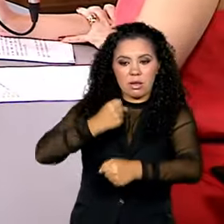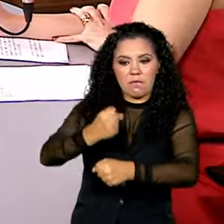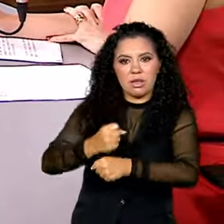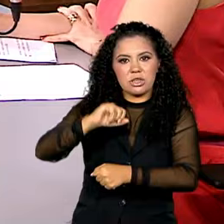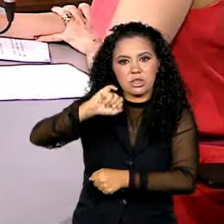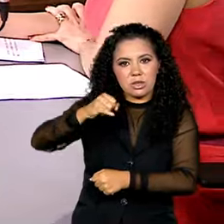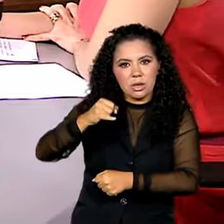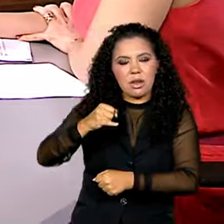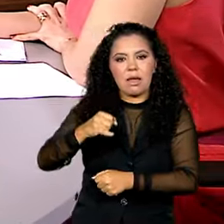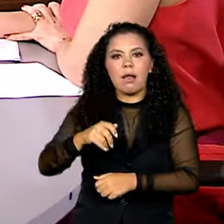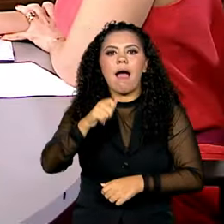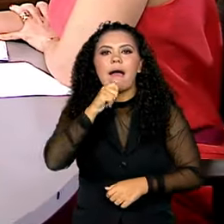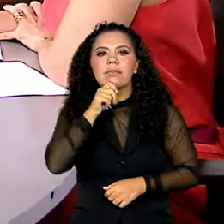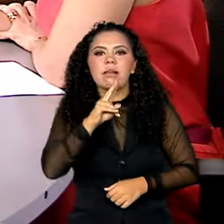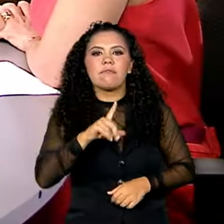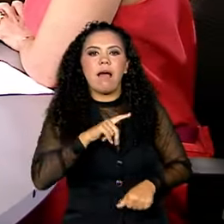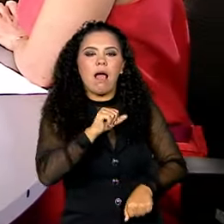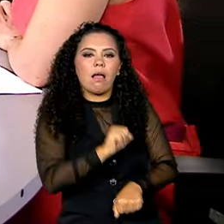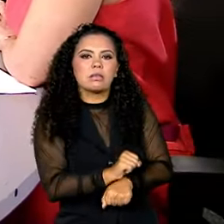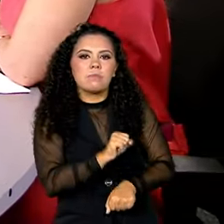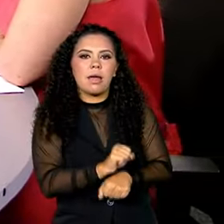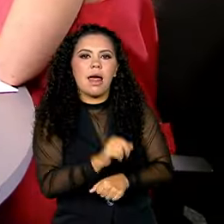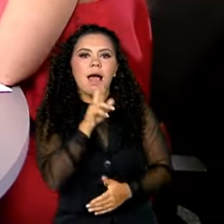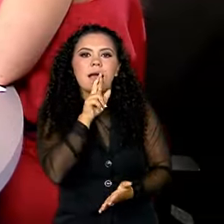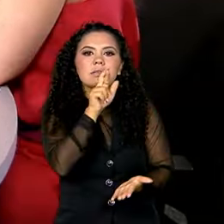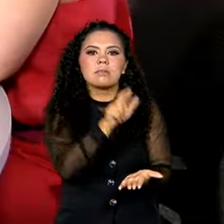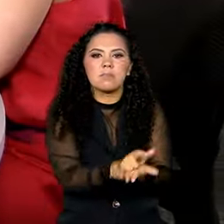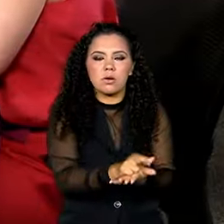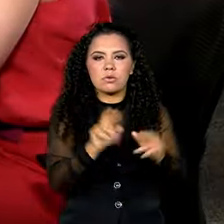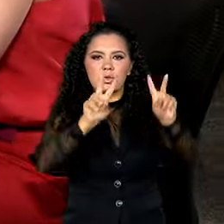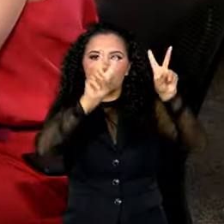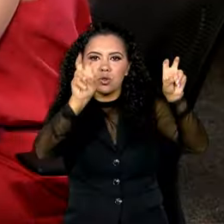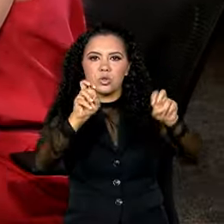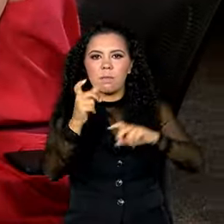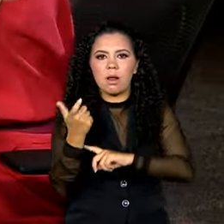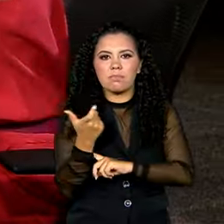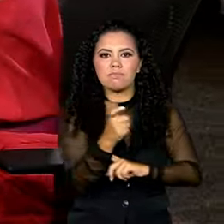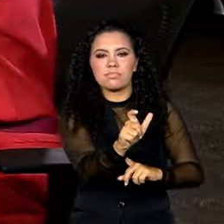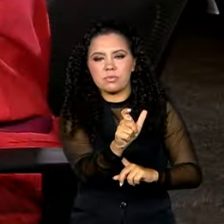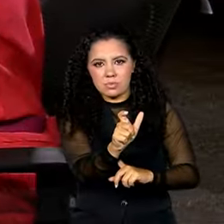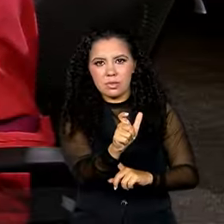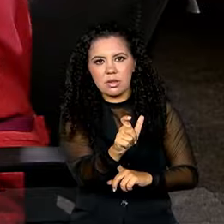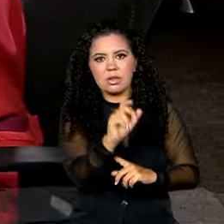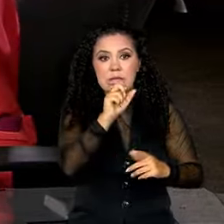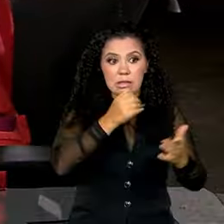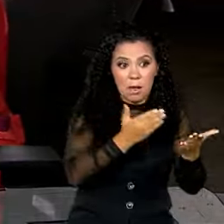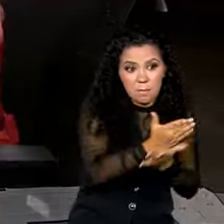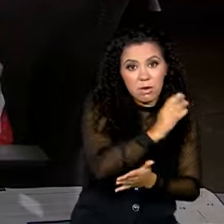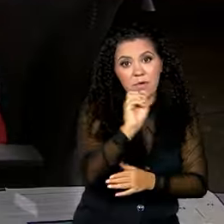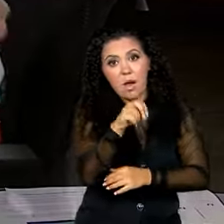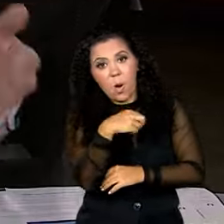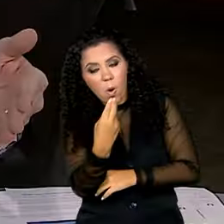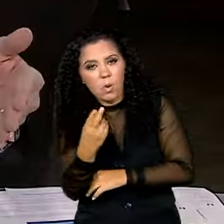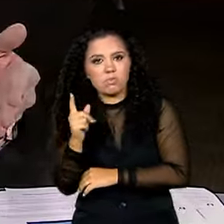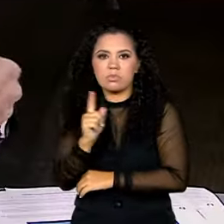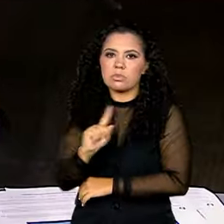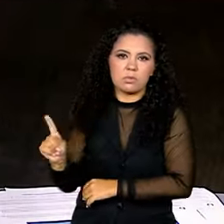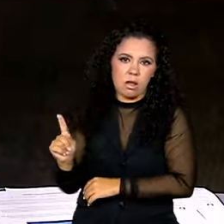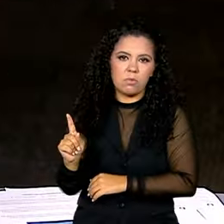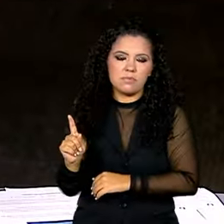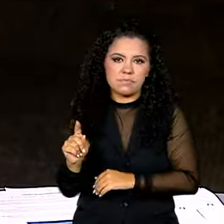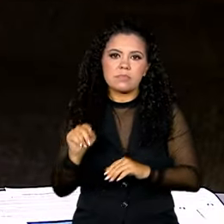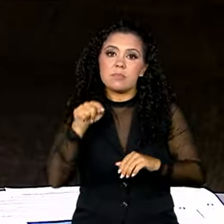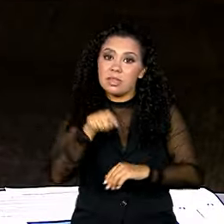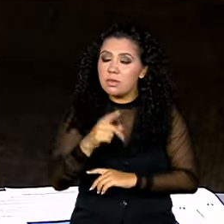sua solicitação de registro de pescador feita sem a análise do deferimento ou não do Ministério da Pesca. Isso